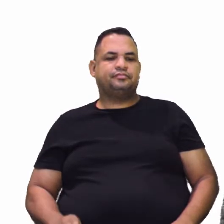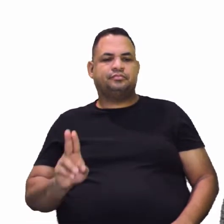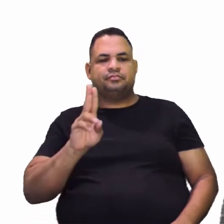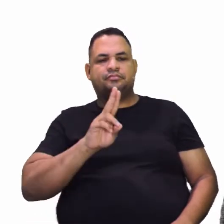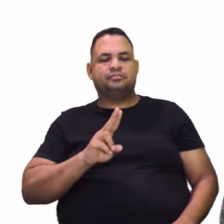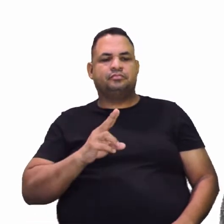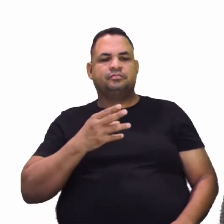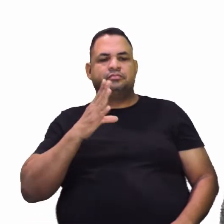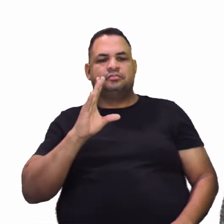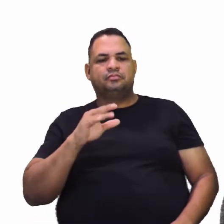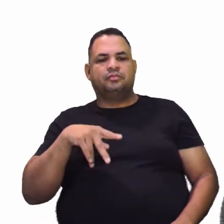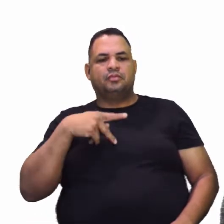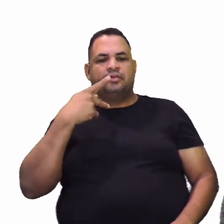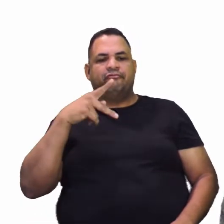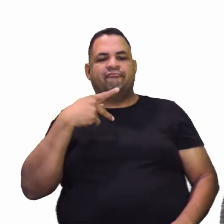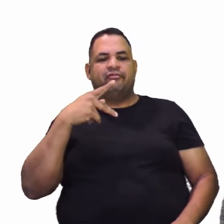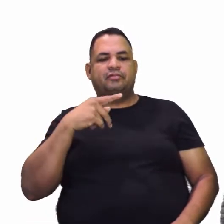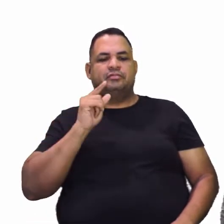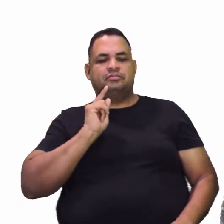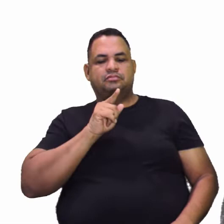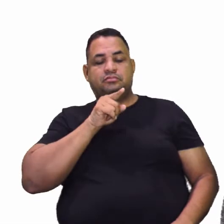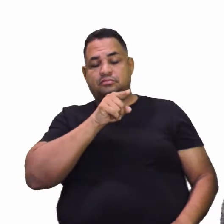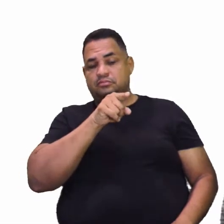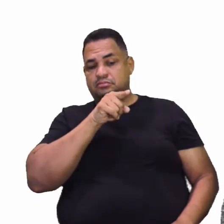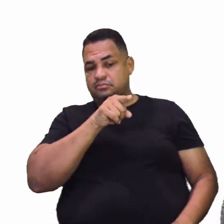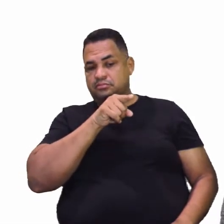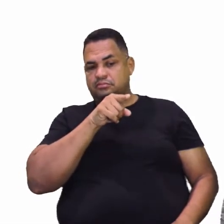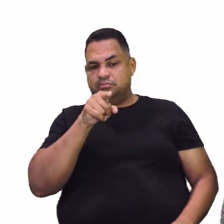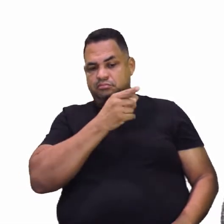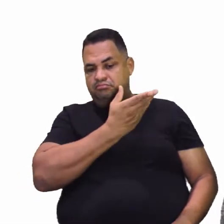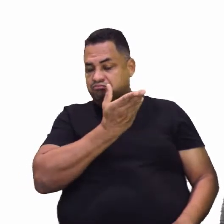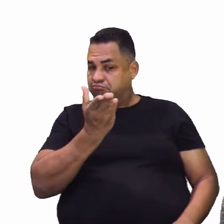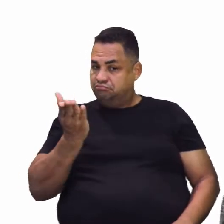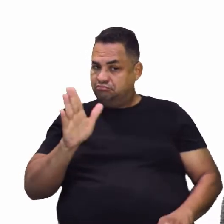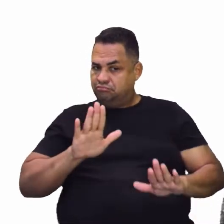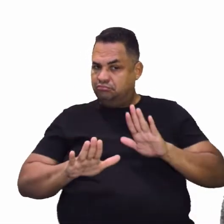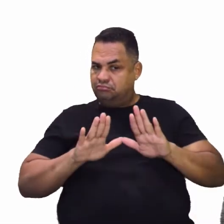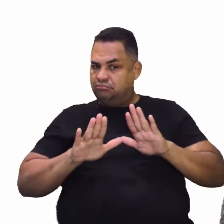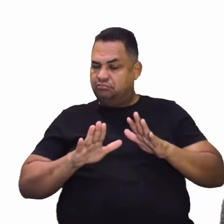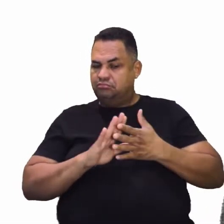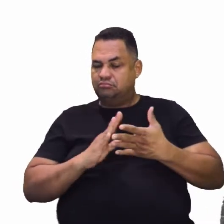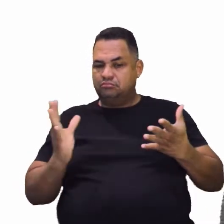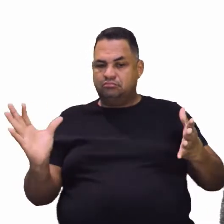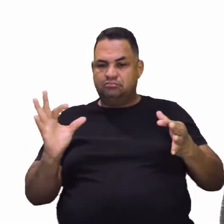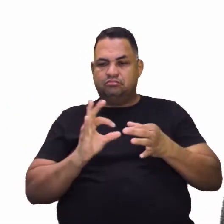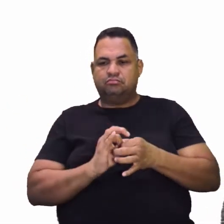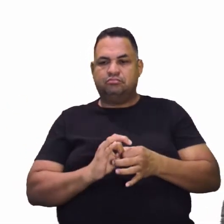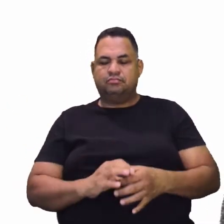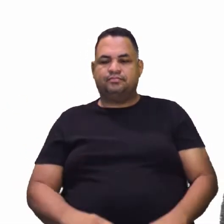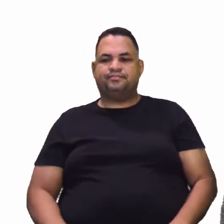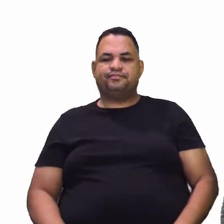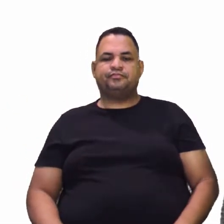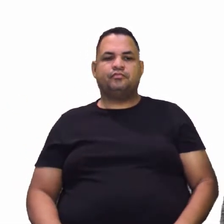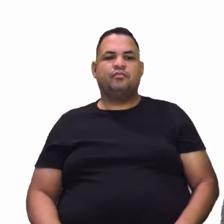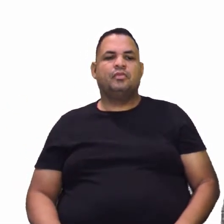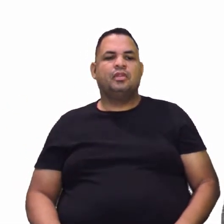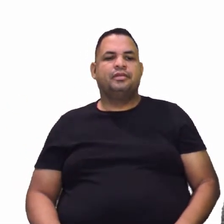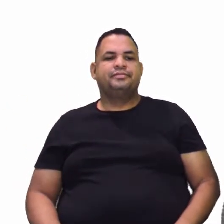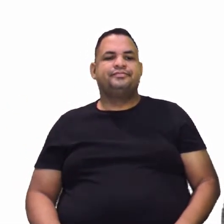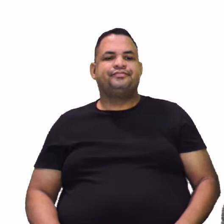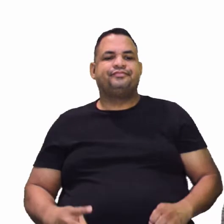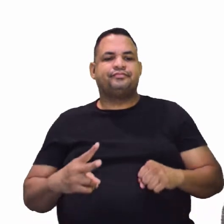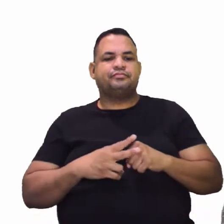eu usei o meu do porque eu tô falando de você. Ou vocês, dependendo do contexto. Do you, então vem